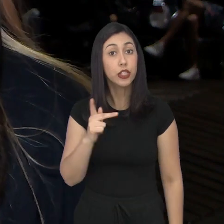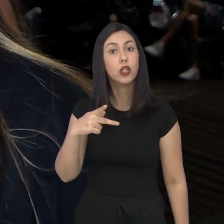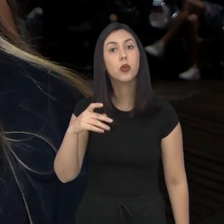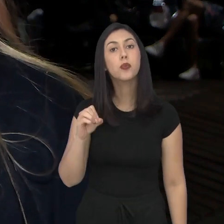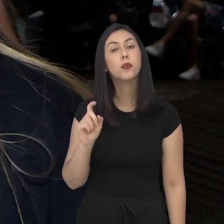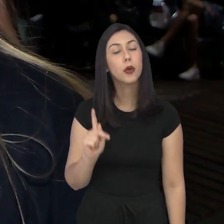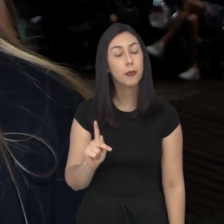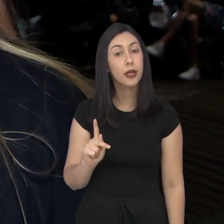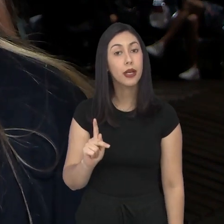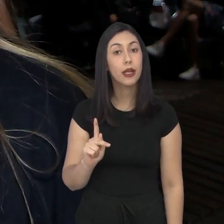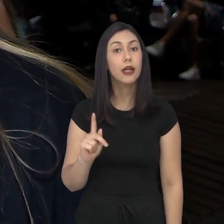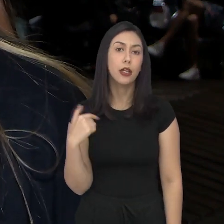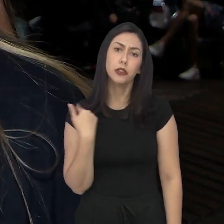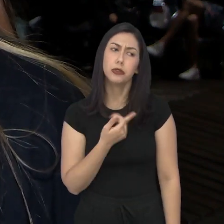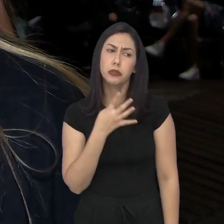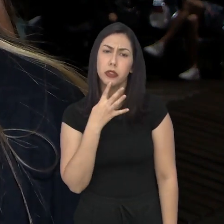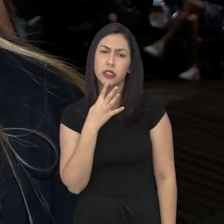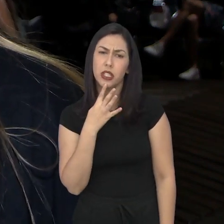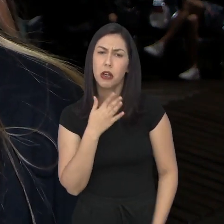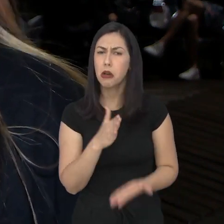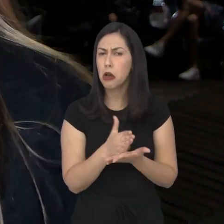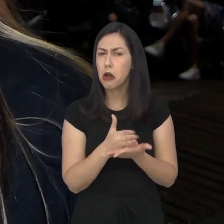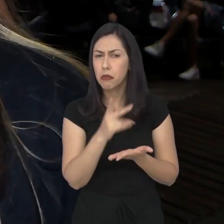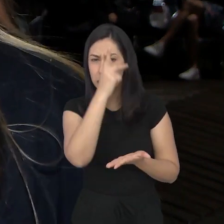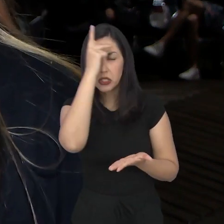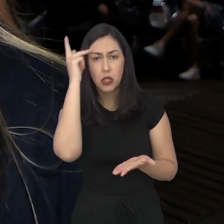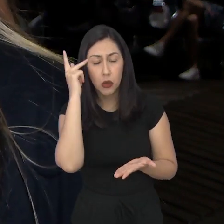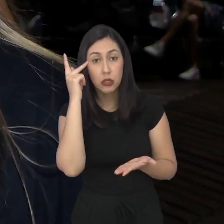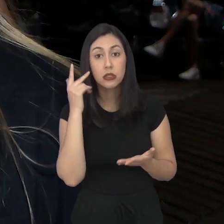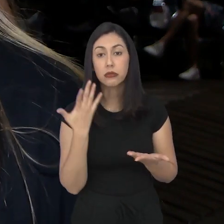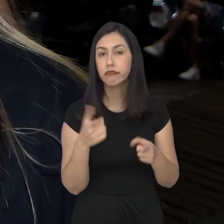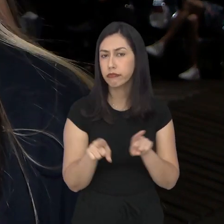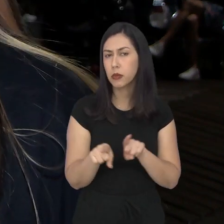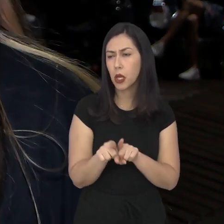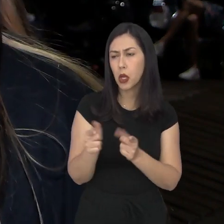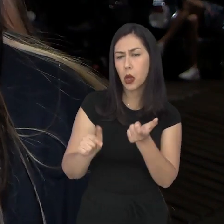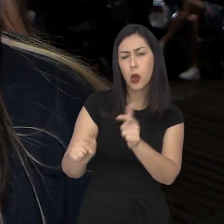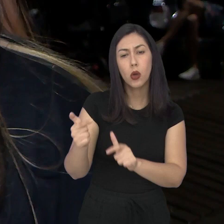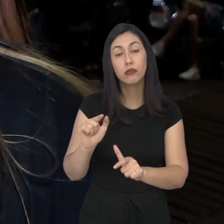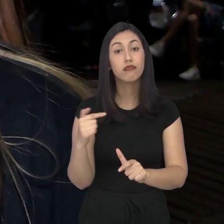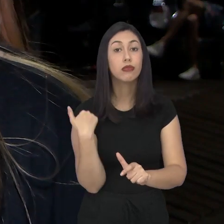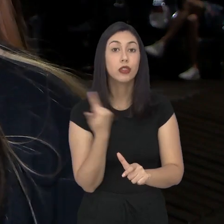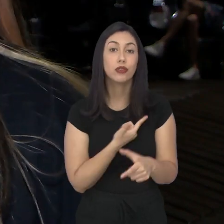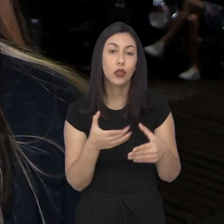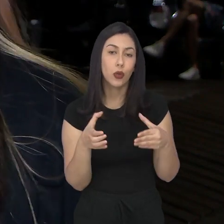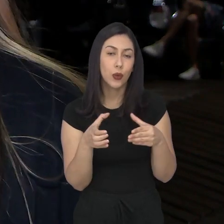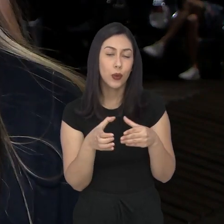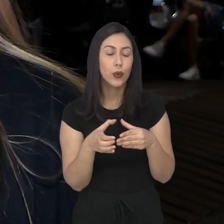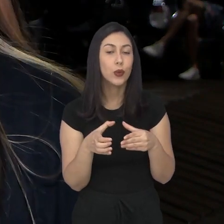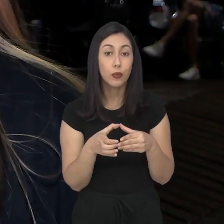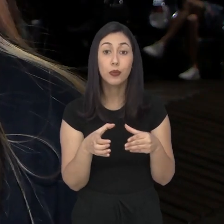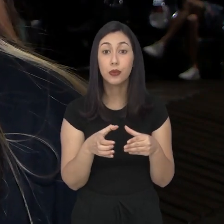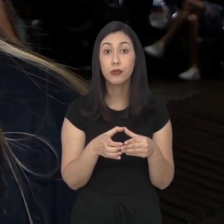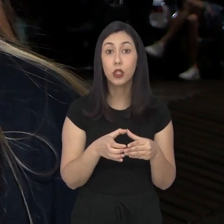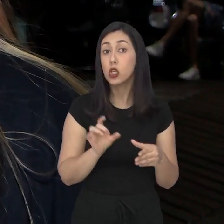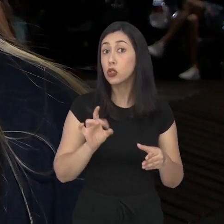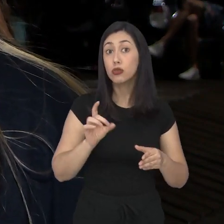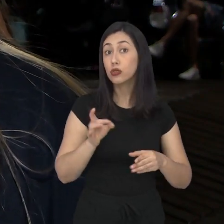de K-pop. E aí a gente já conhecia algumas pessoas já, ele também conhecia outras e a gente